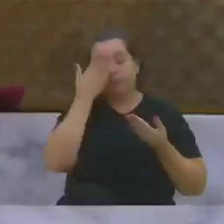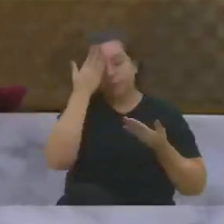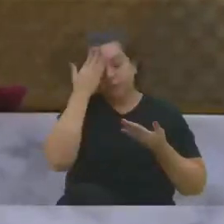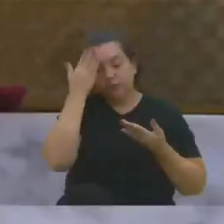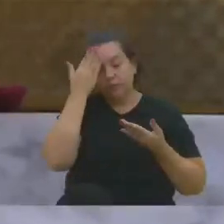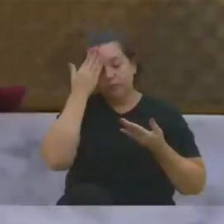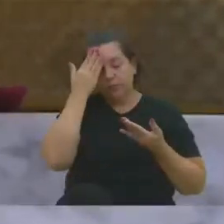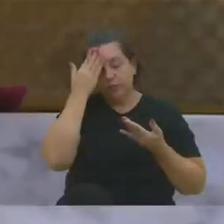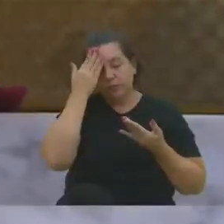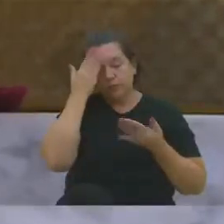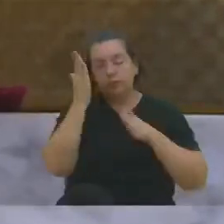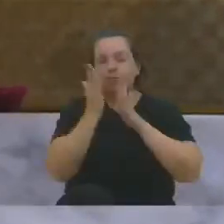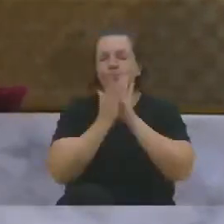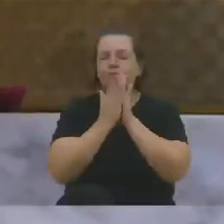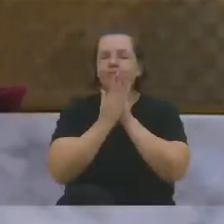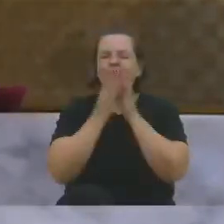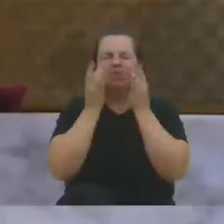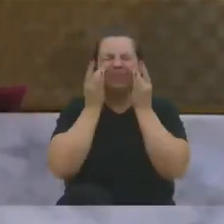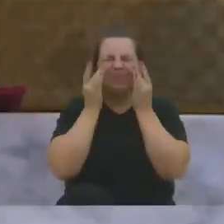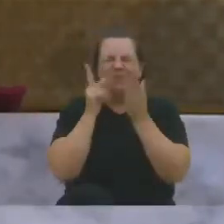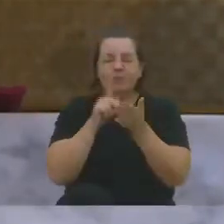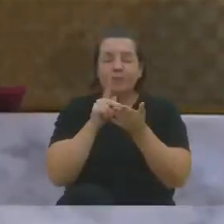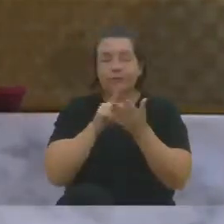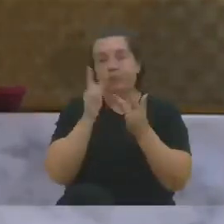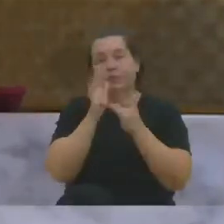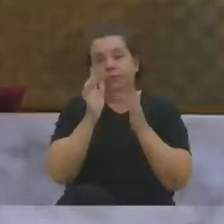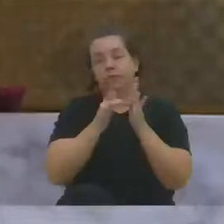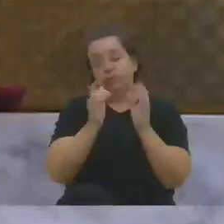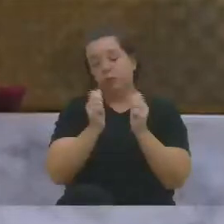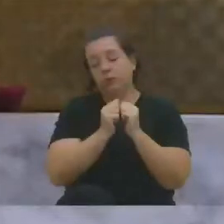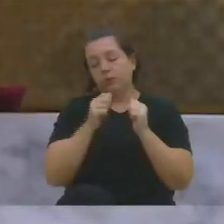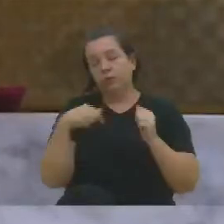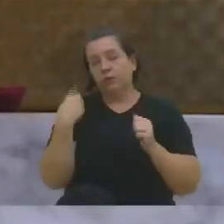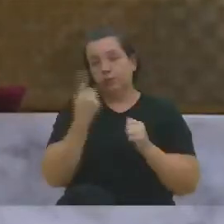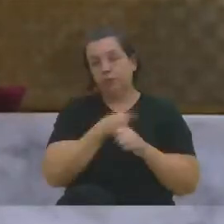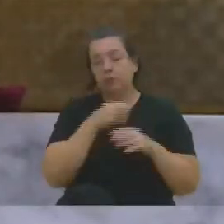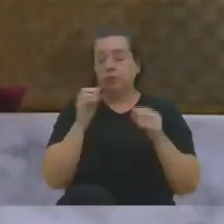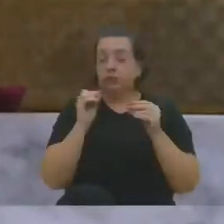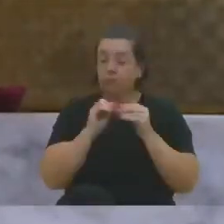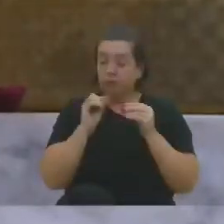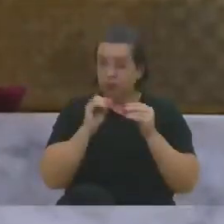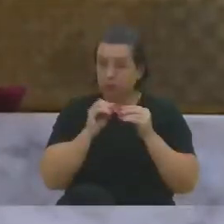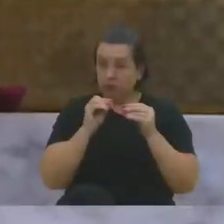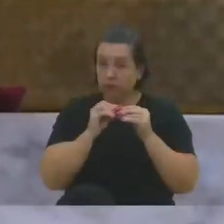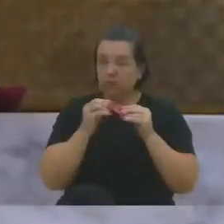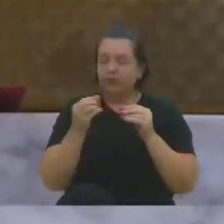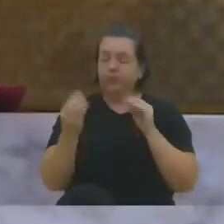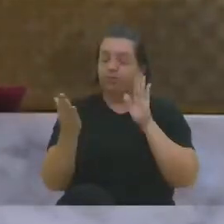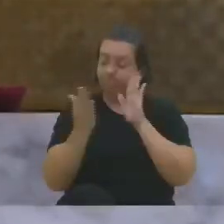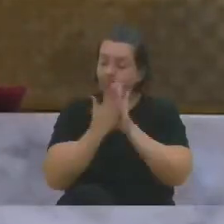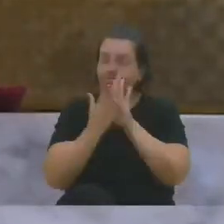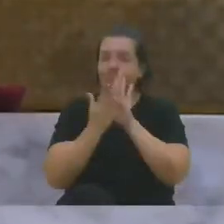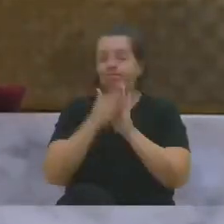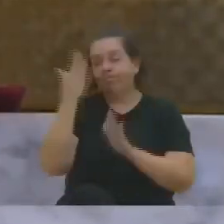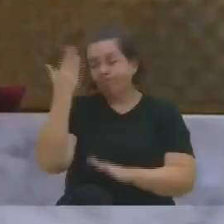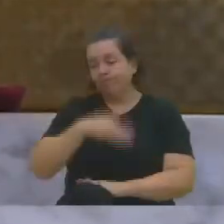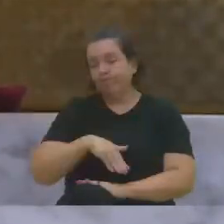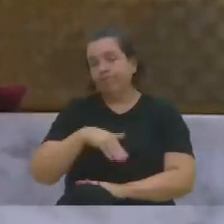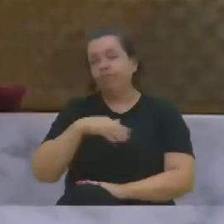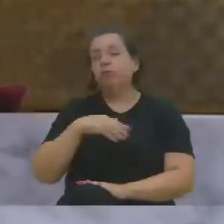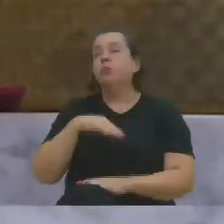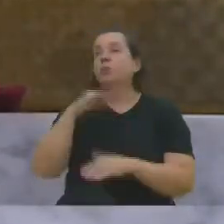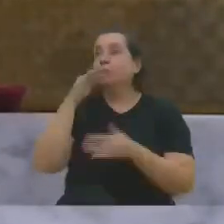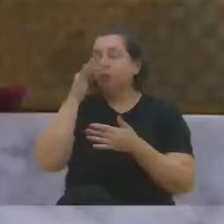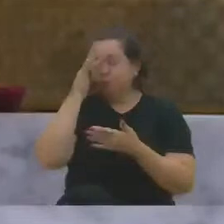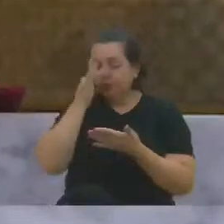reconhecer a presença real de Cristo no meio de nós, fazendo-nos testemunhas da fé cristã, que